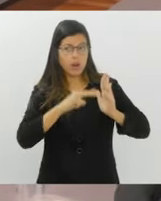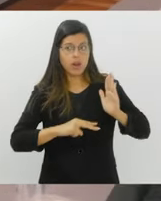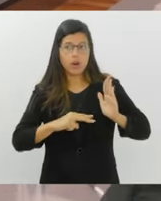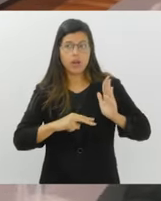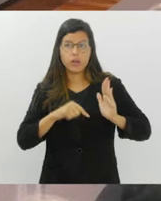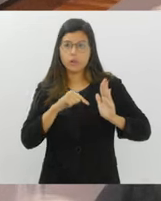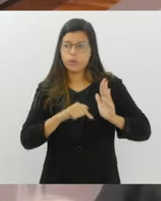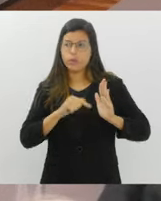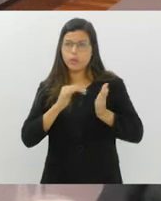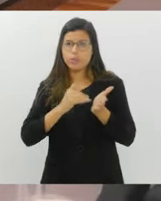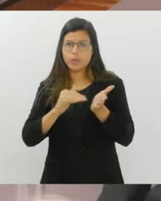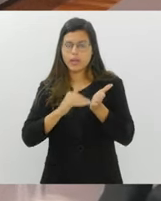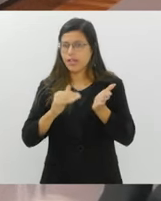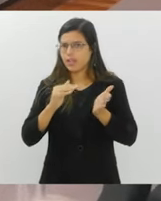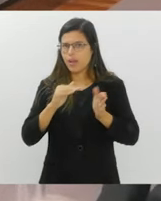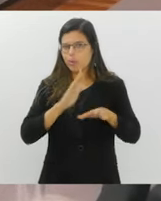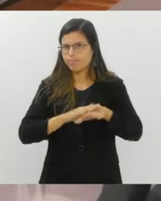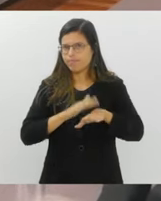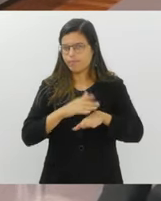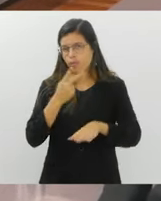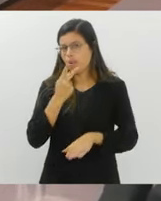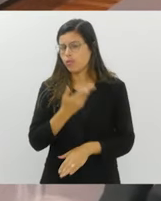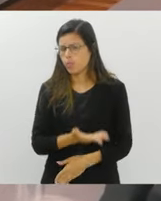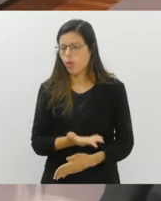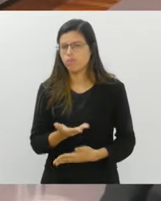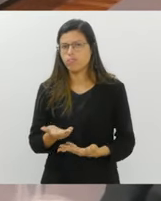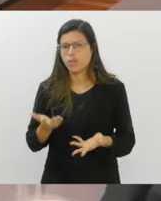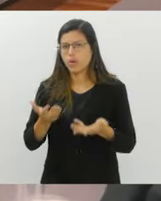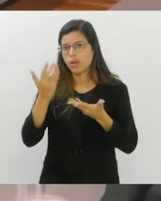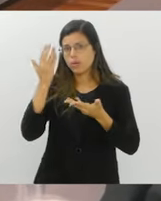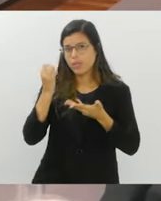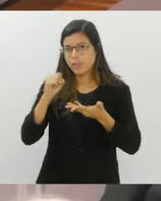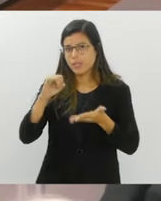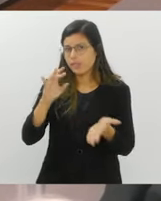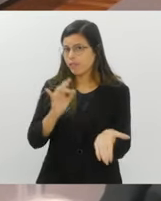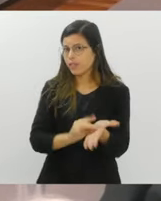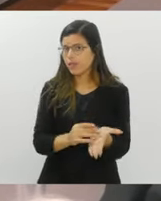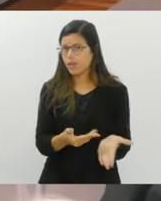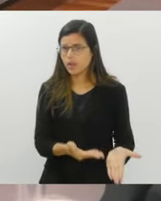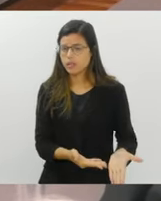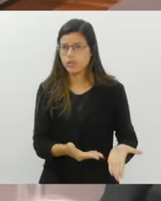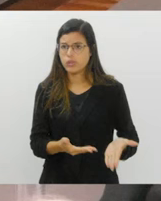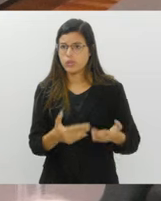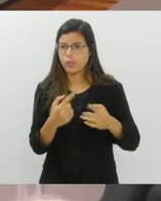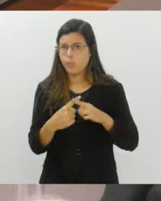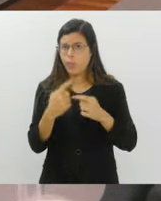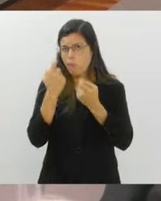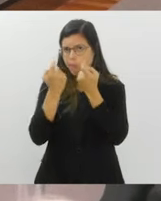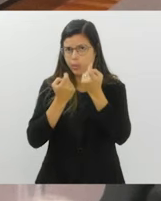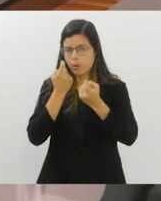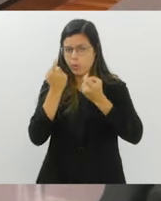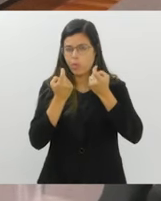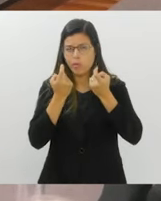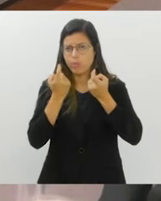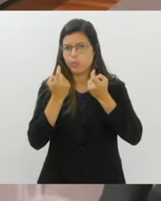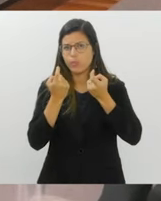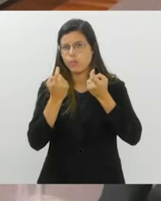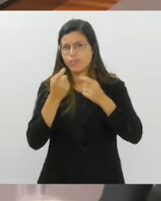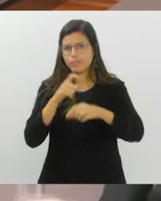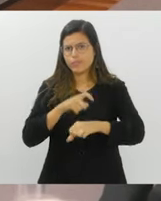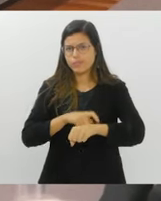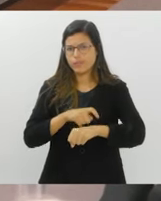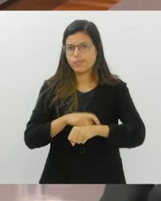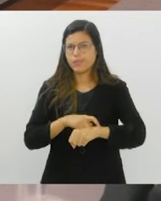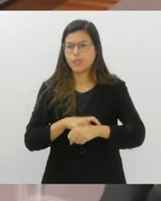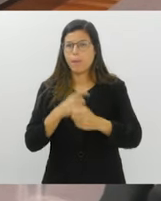falou. E eu estou querendo saber do senhor se isso é factível. Porque a mim me preocupa muito. Nesse momento,